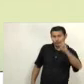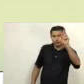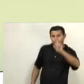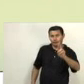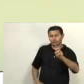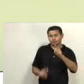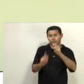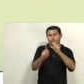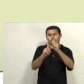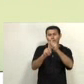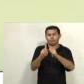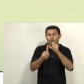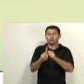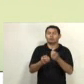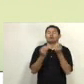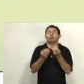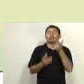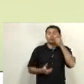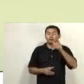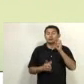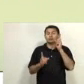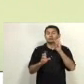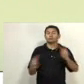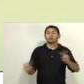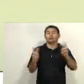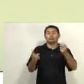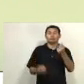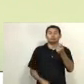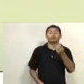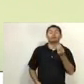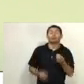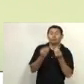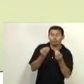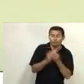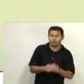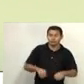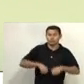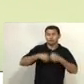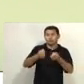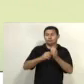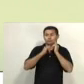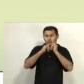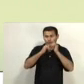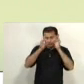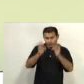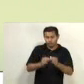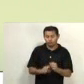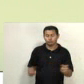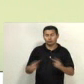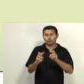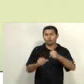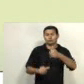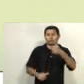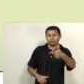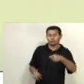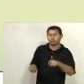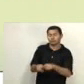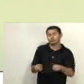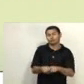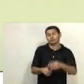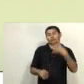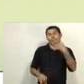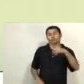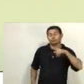R$4.000 por mês. Como que esses valores são obtidos, tá, professor? Esses valores, então, são dados enunciados, tá, pessoal? Tanto o valor de 12.000 quanto